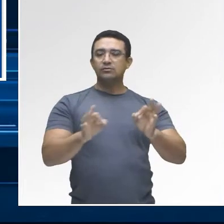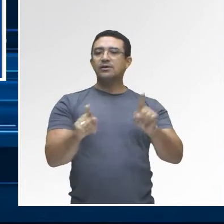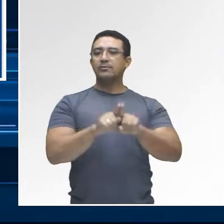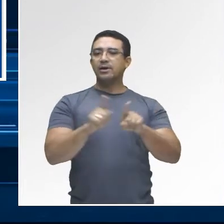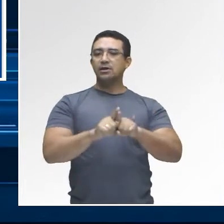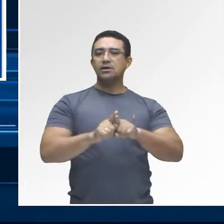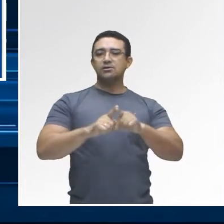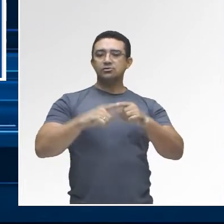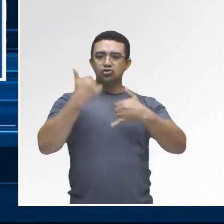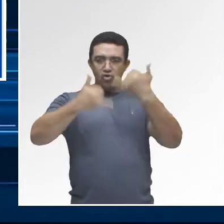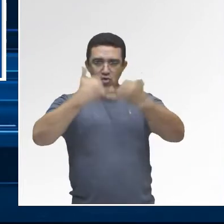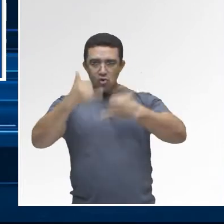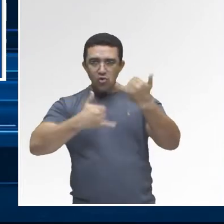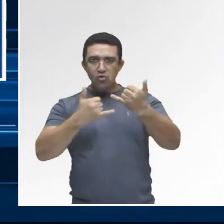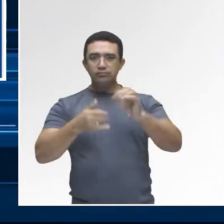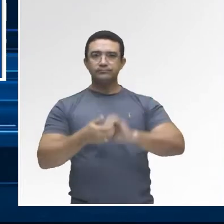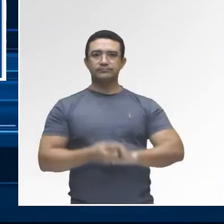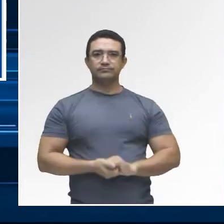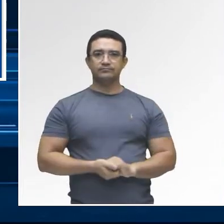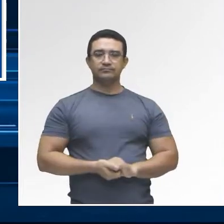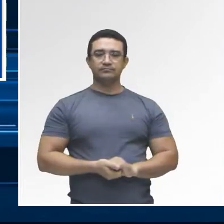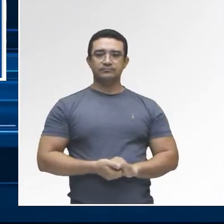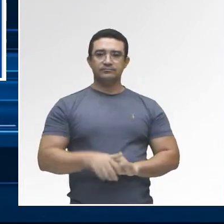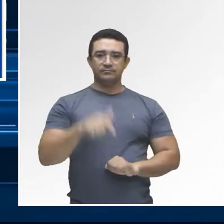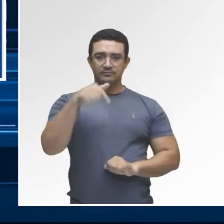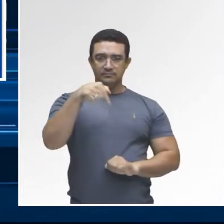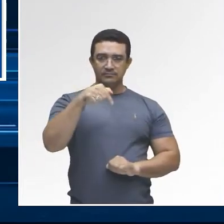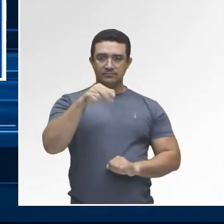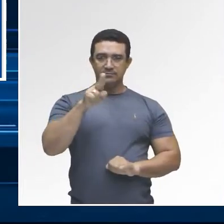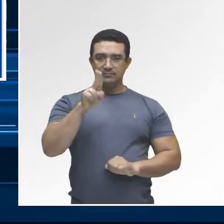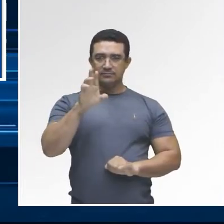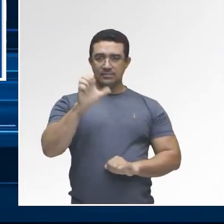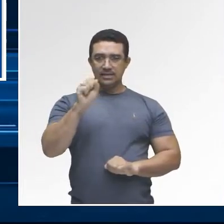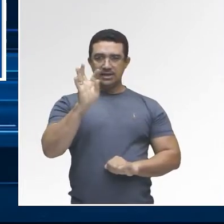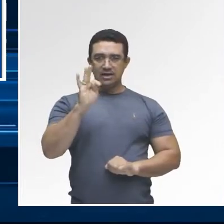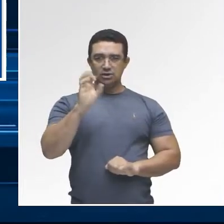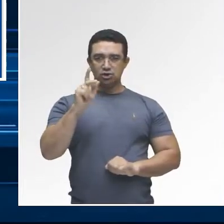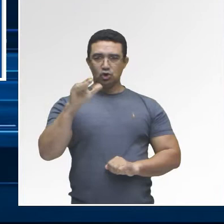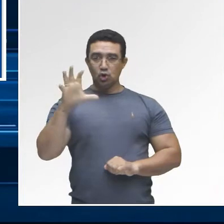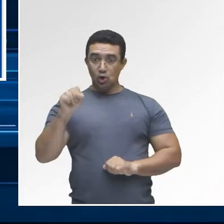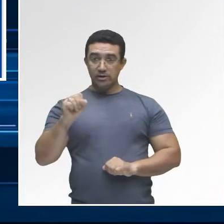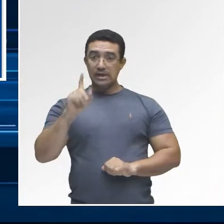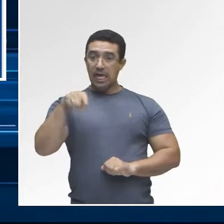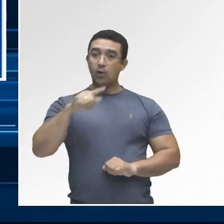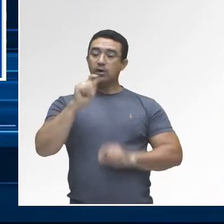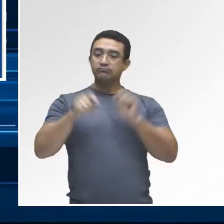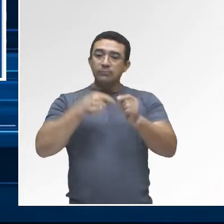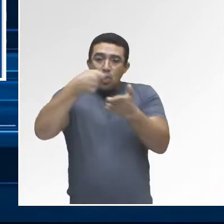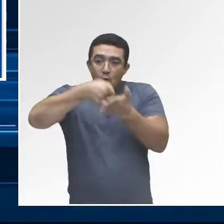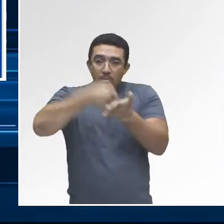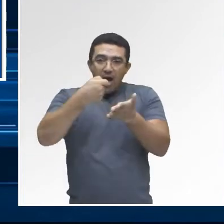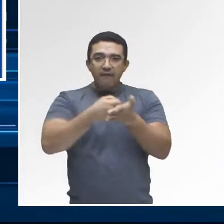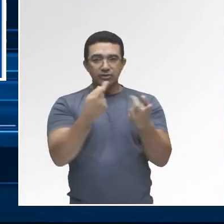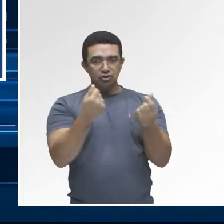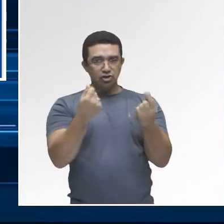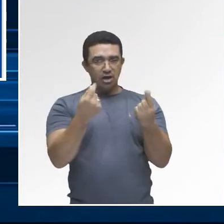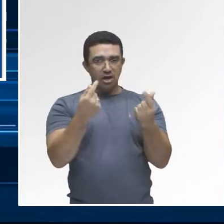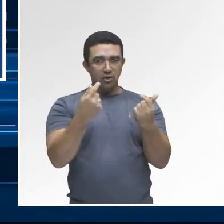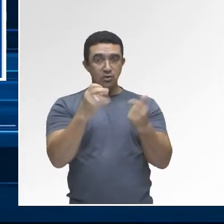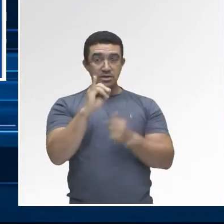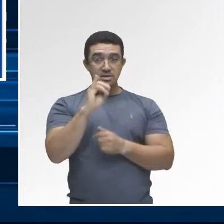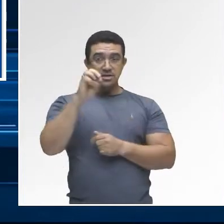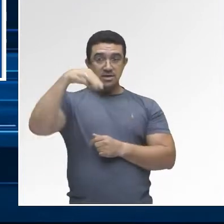Os questores, que eram caras odiados, cobravam os impostos, tomavam conta do